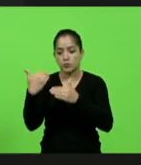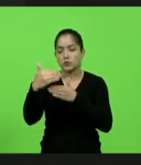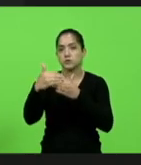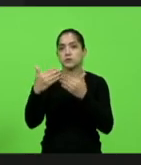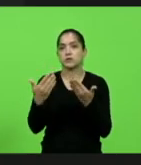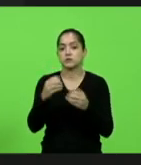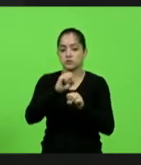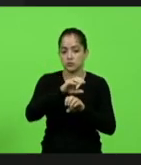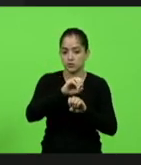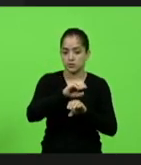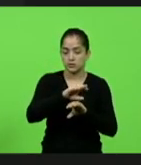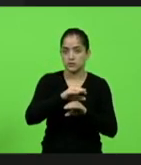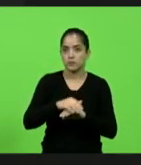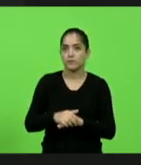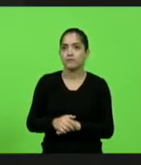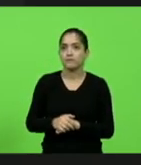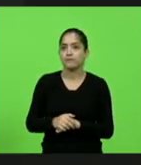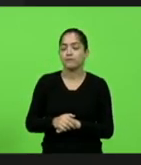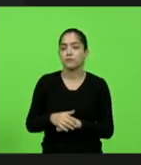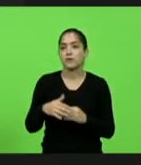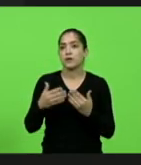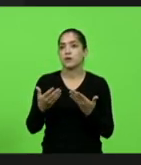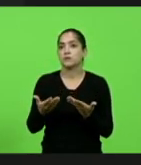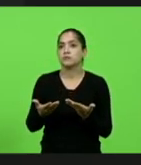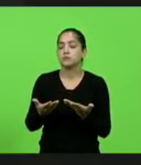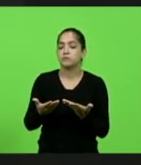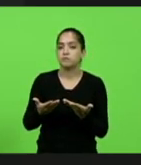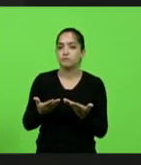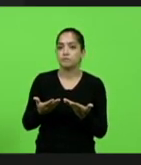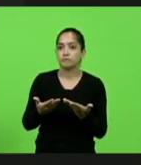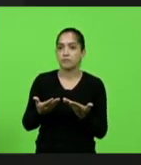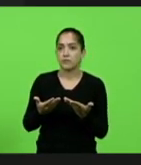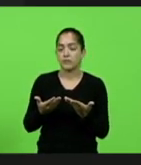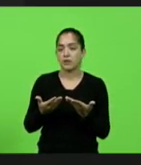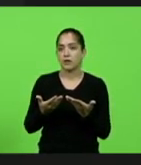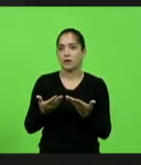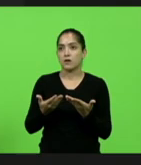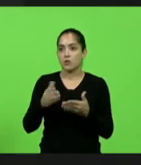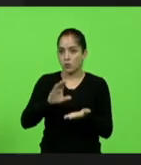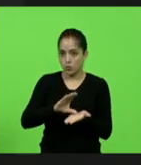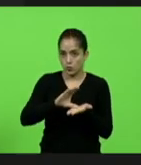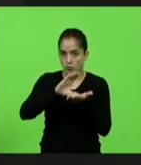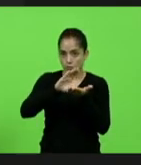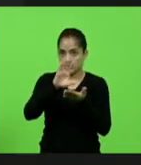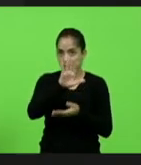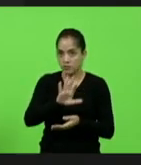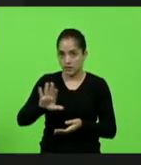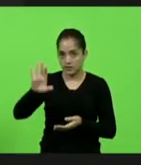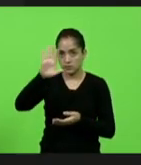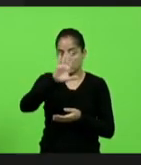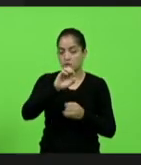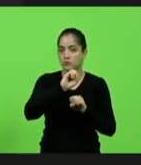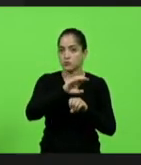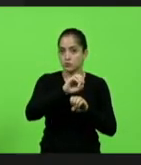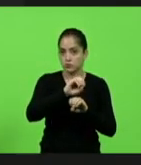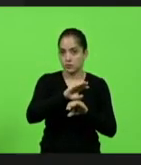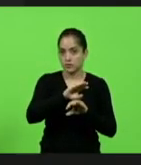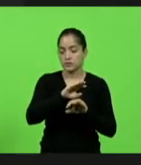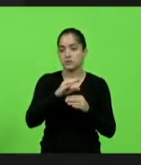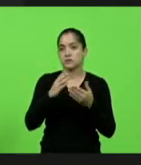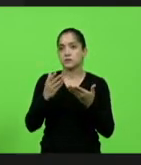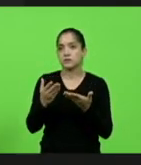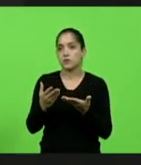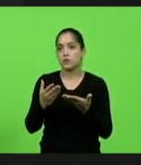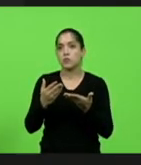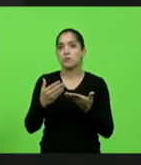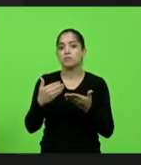ensino. Ou seja, o que o próprio Conselho Nacional de Educação chama que é o